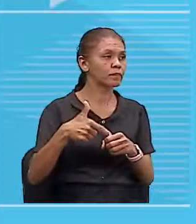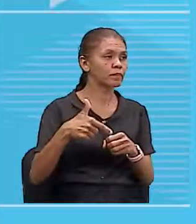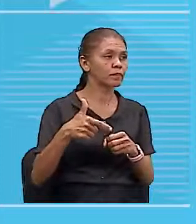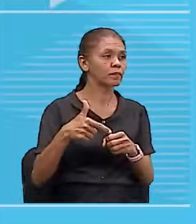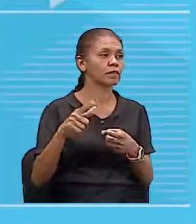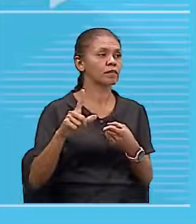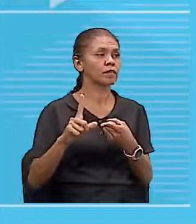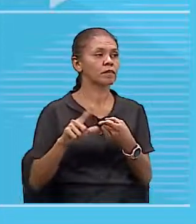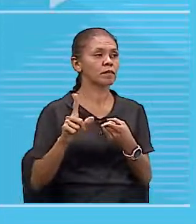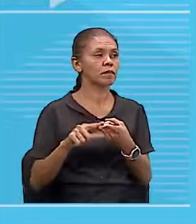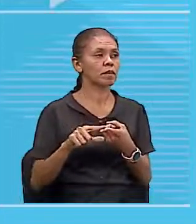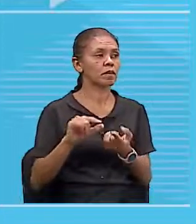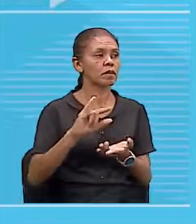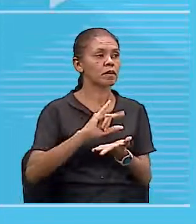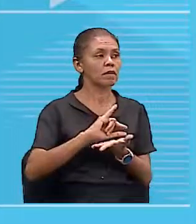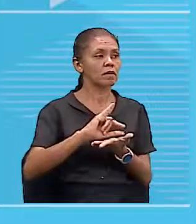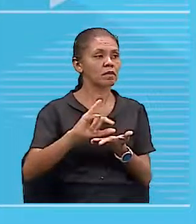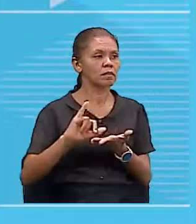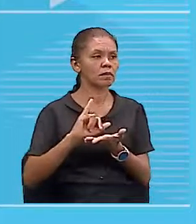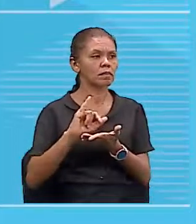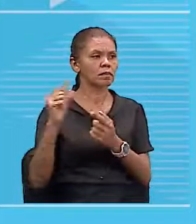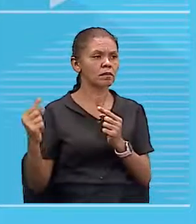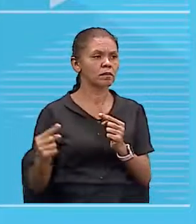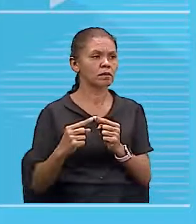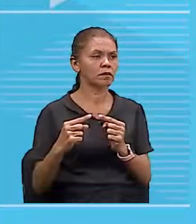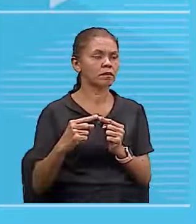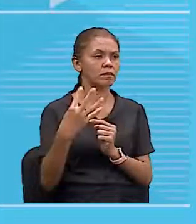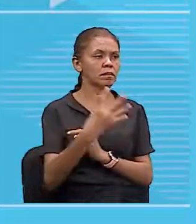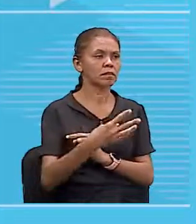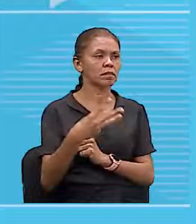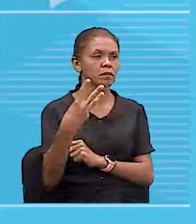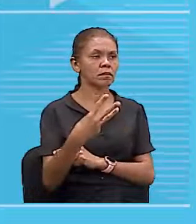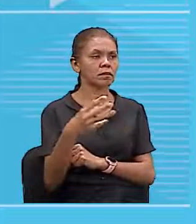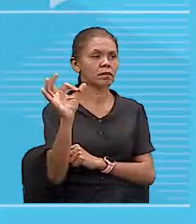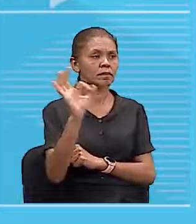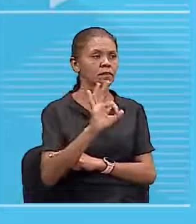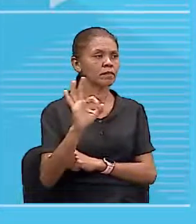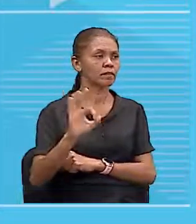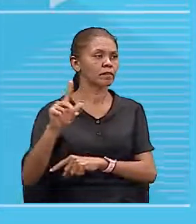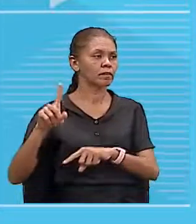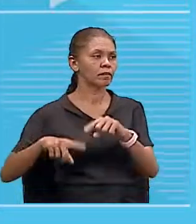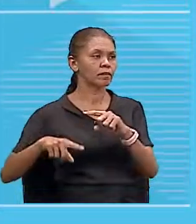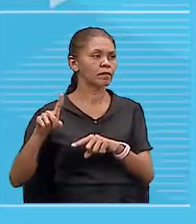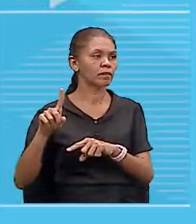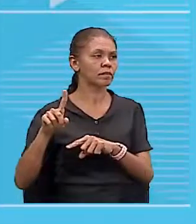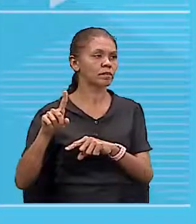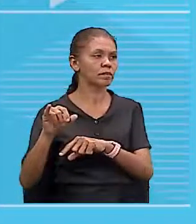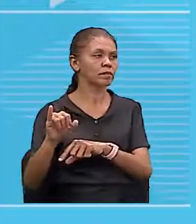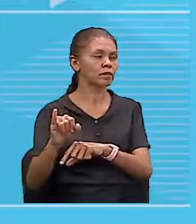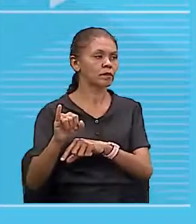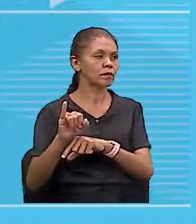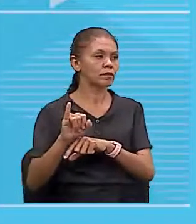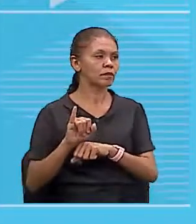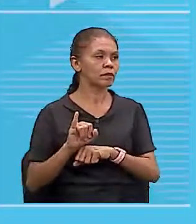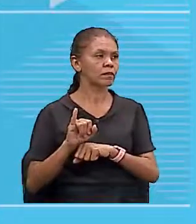bens de Capital que correspondiam a 43% do que a gente não é isso importava